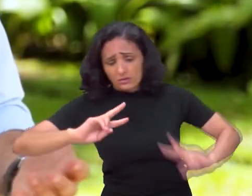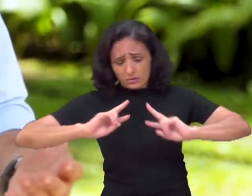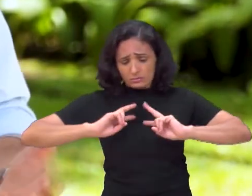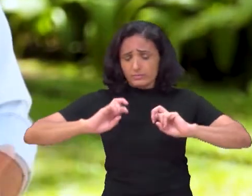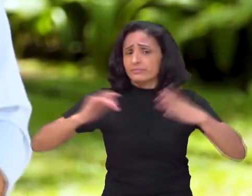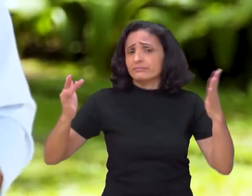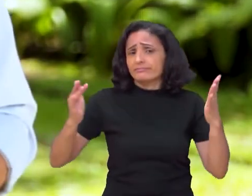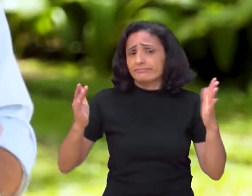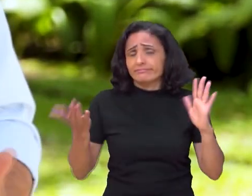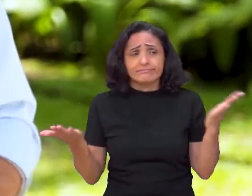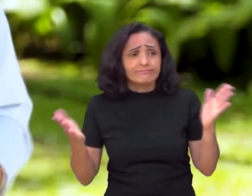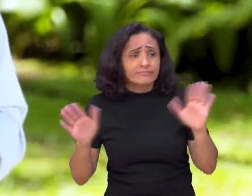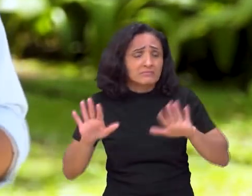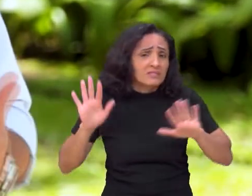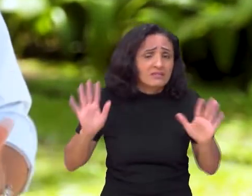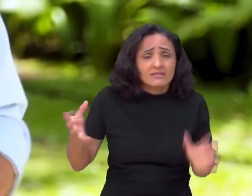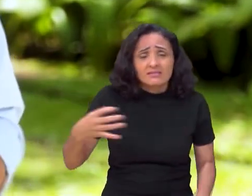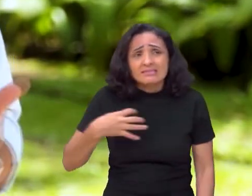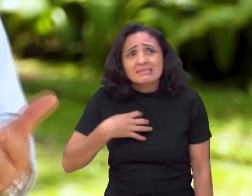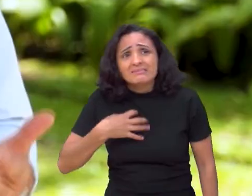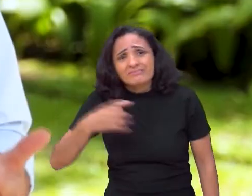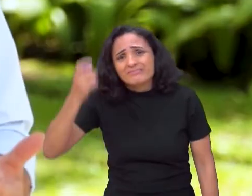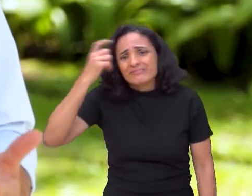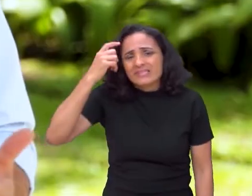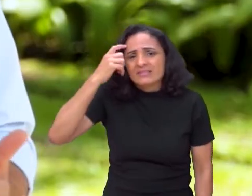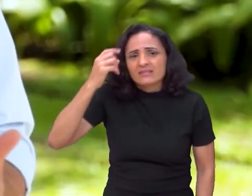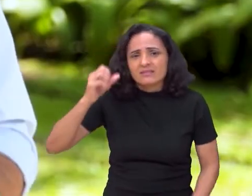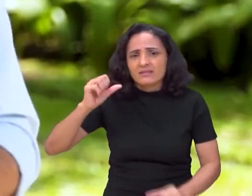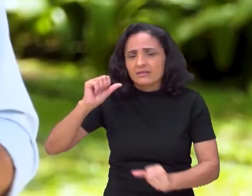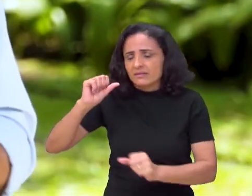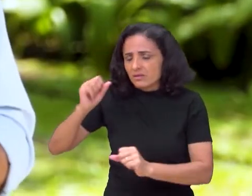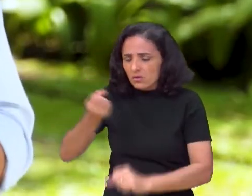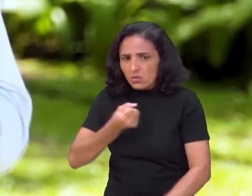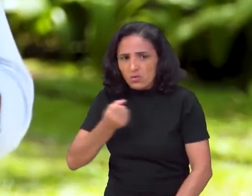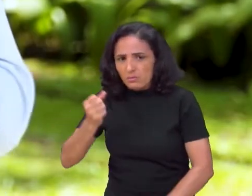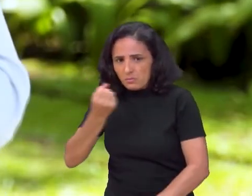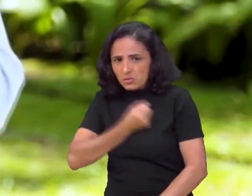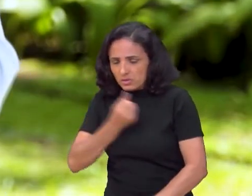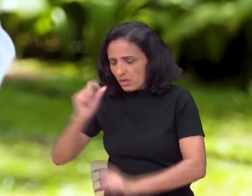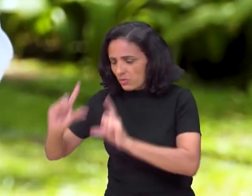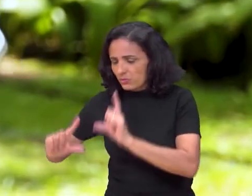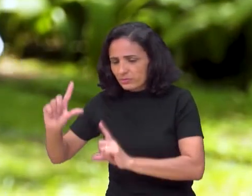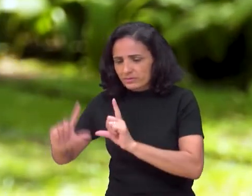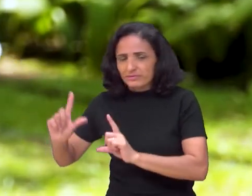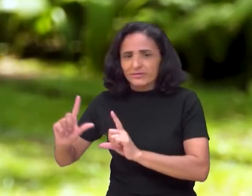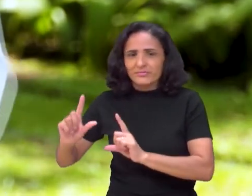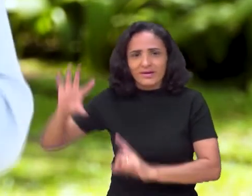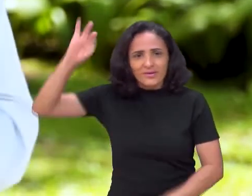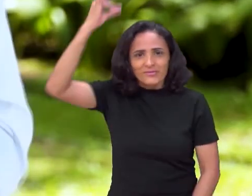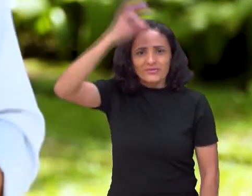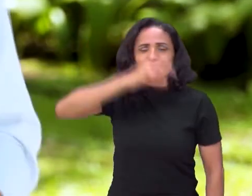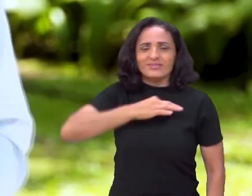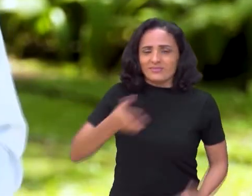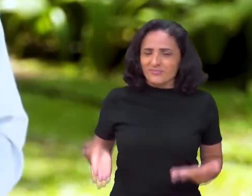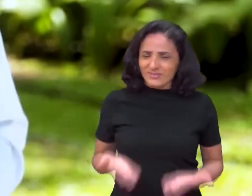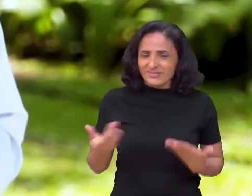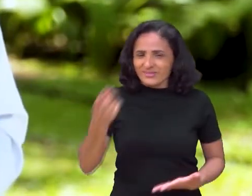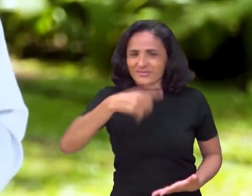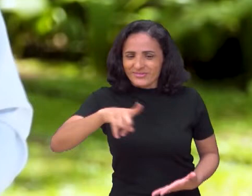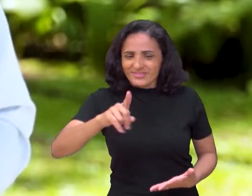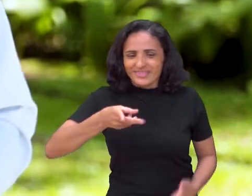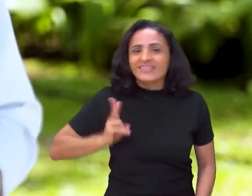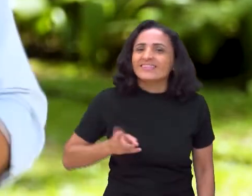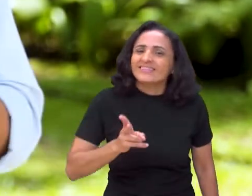sabe você havia pensado em mudar de canal, mas foi o Espírito Santo quem fez com que você segurasse esse controle